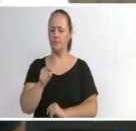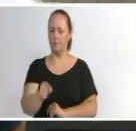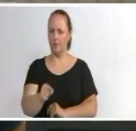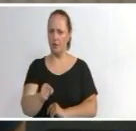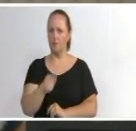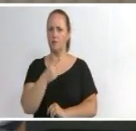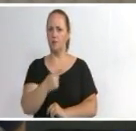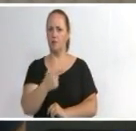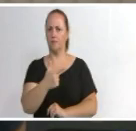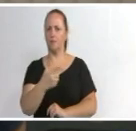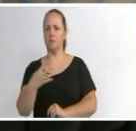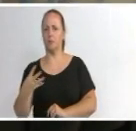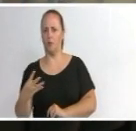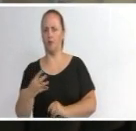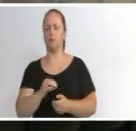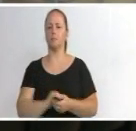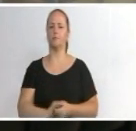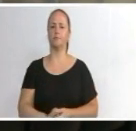7.124.